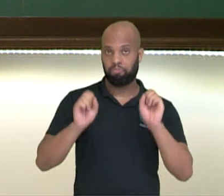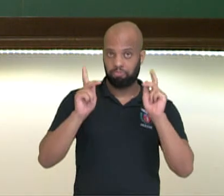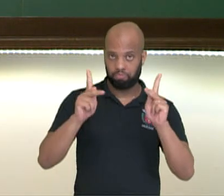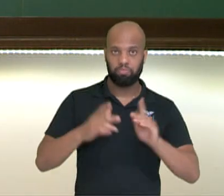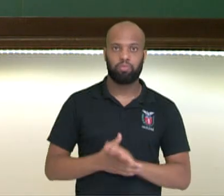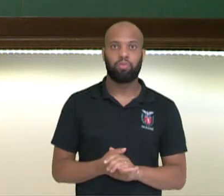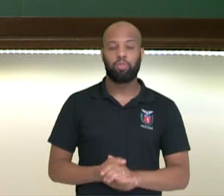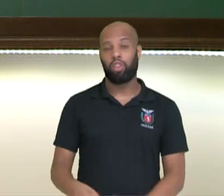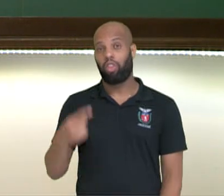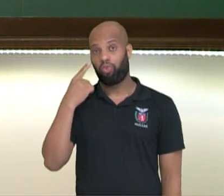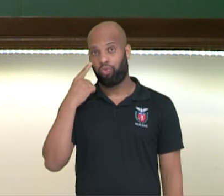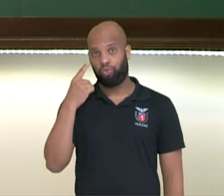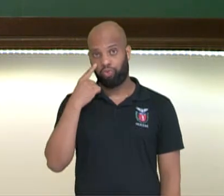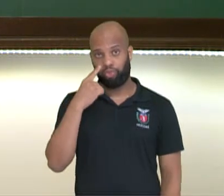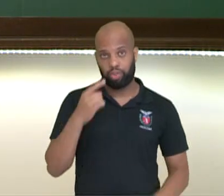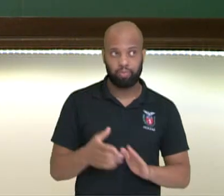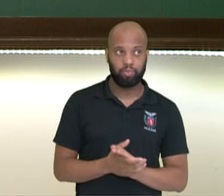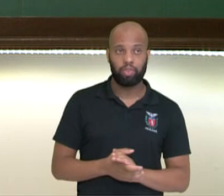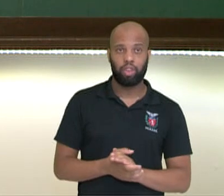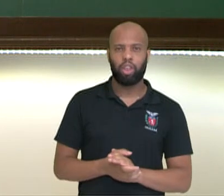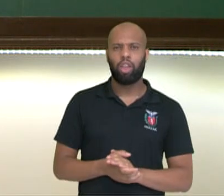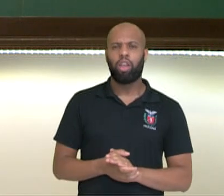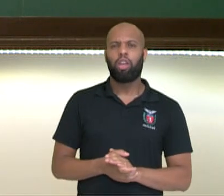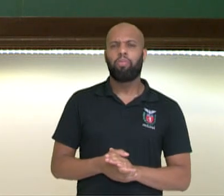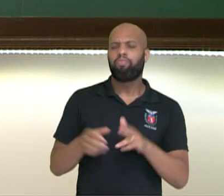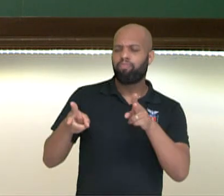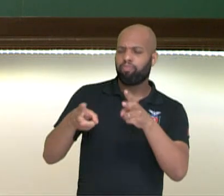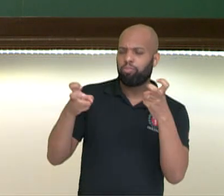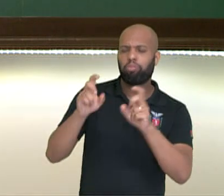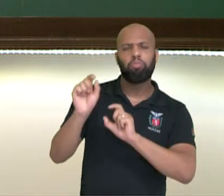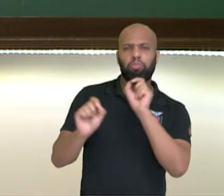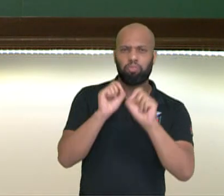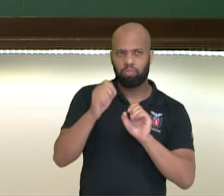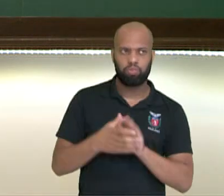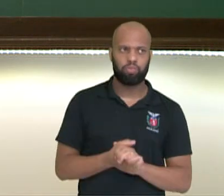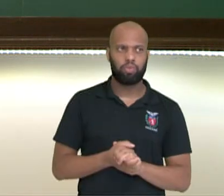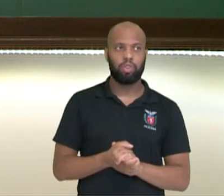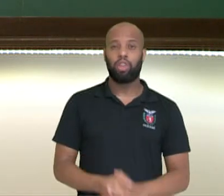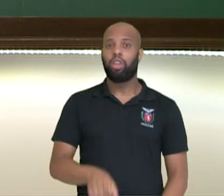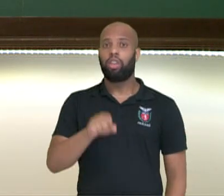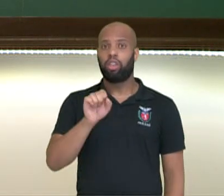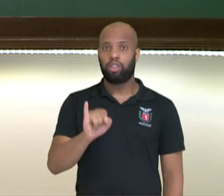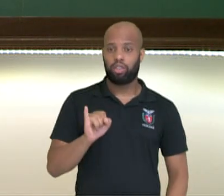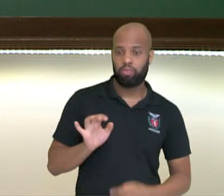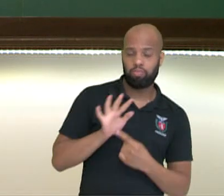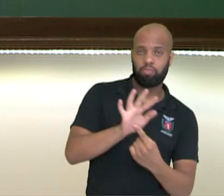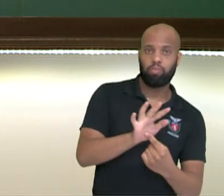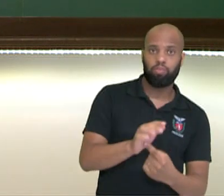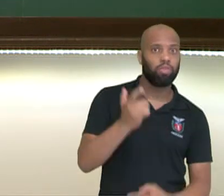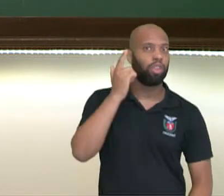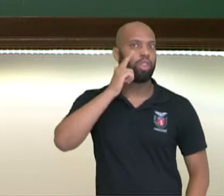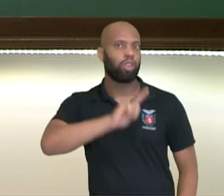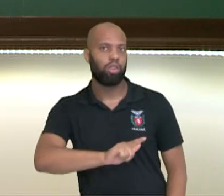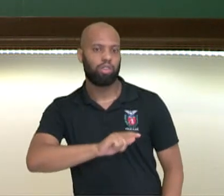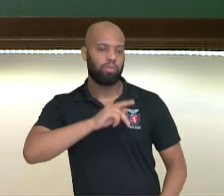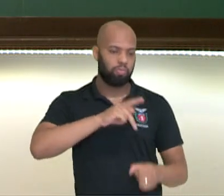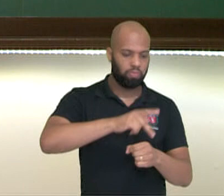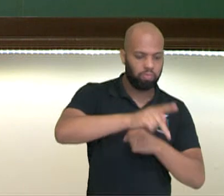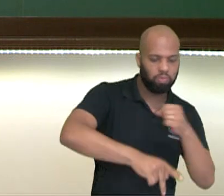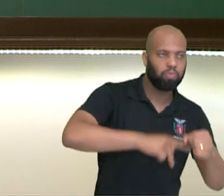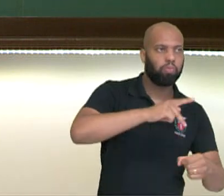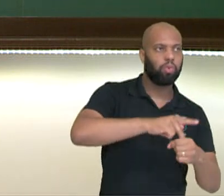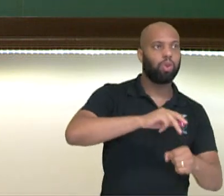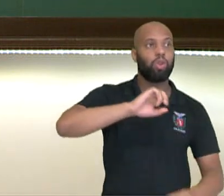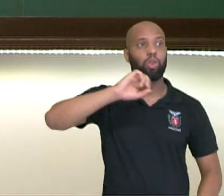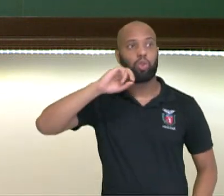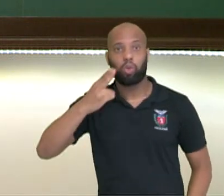Ok. Olha, em primeiro lugar, você tem que observar que quando ele fala ganhou prótons ou perdeu prótons, já